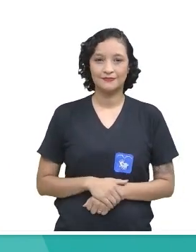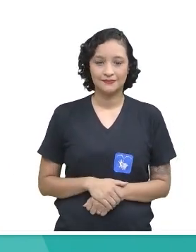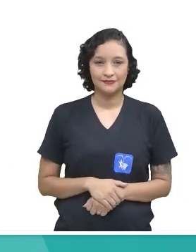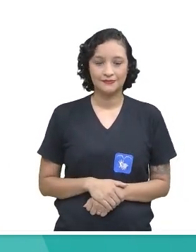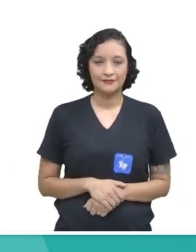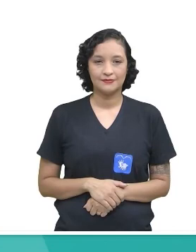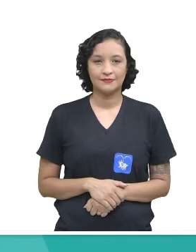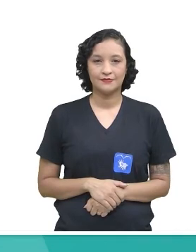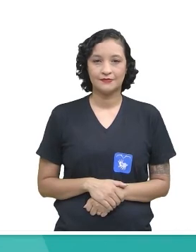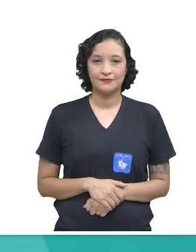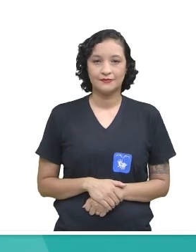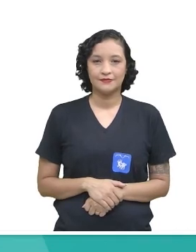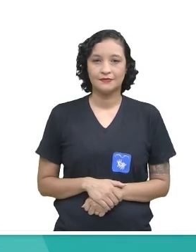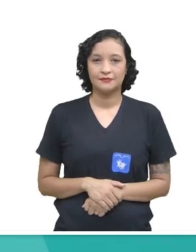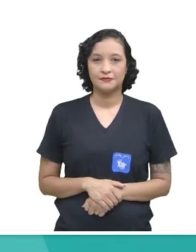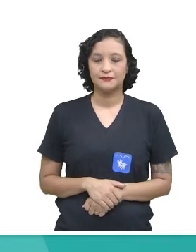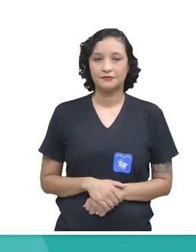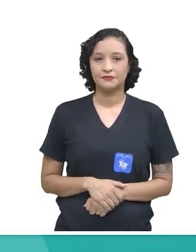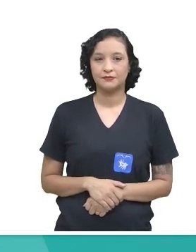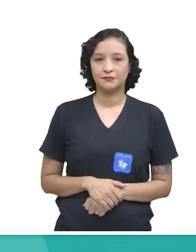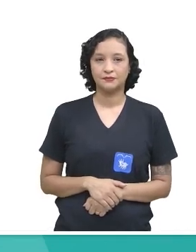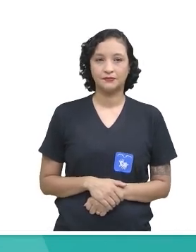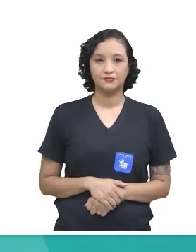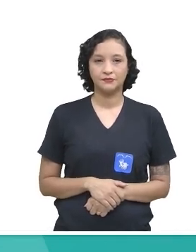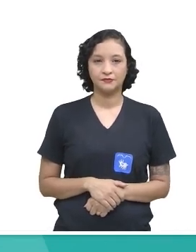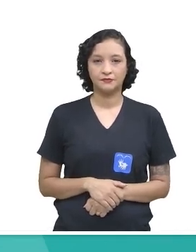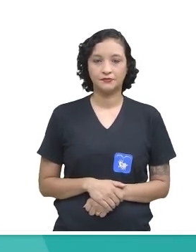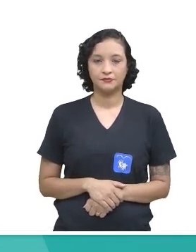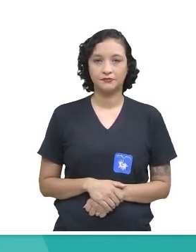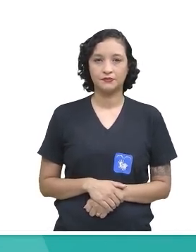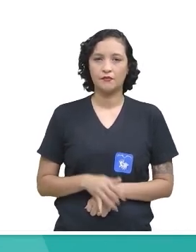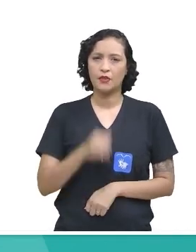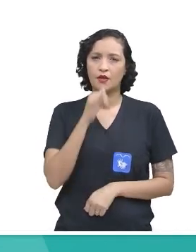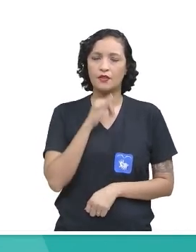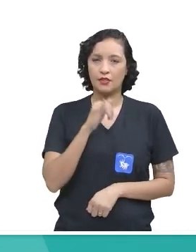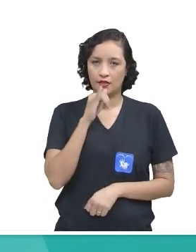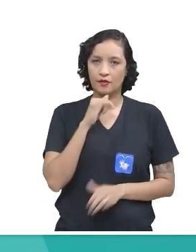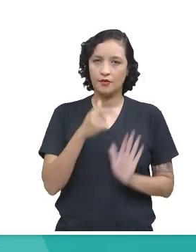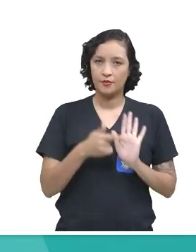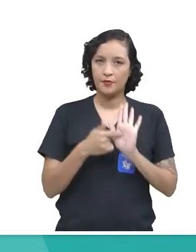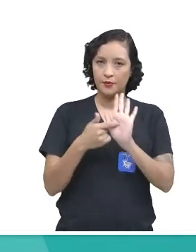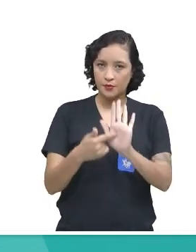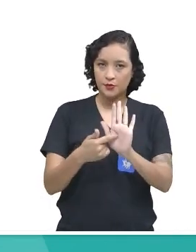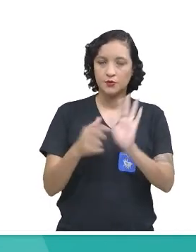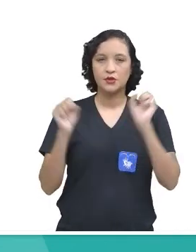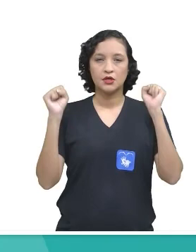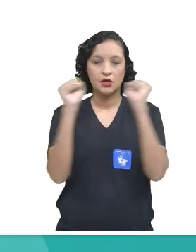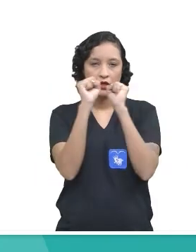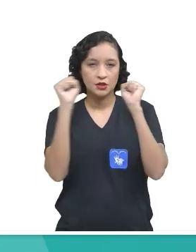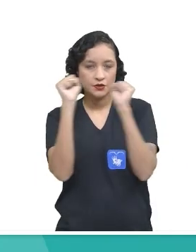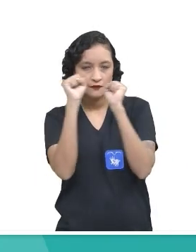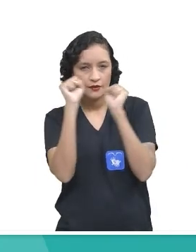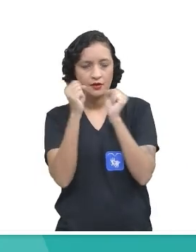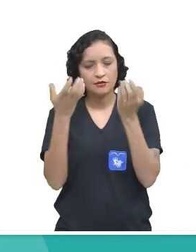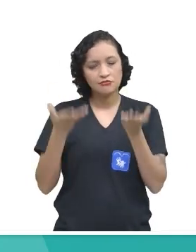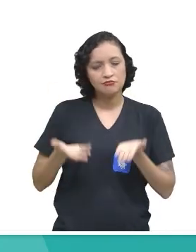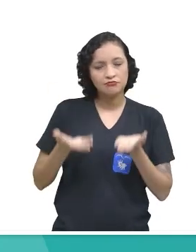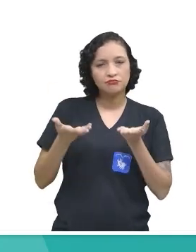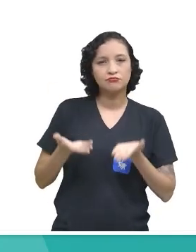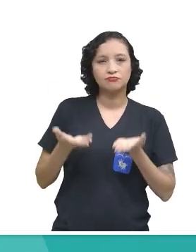dando continuidade, nós vamos citar aqui algumas atividades que são de baixa intensidade.